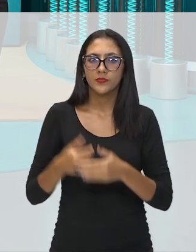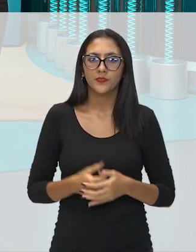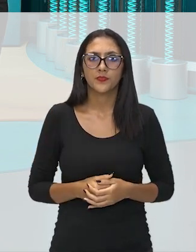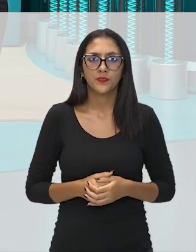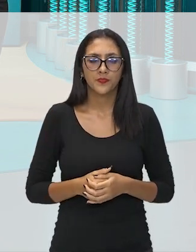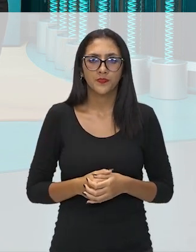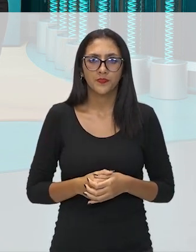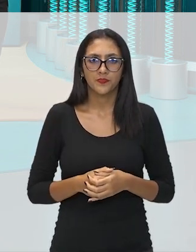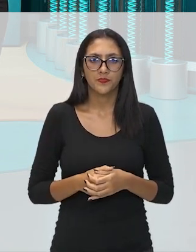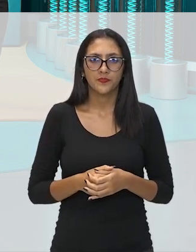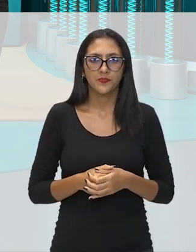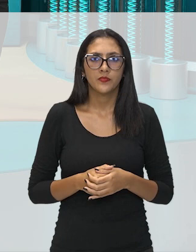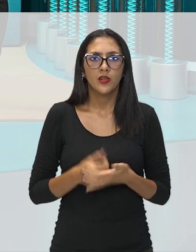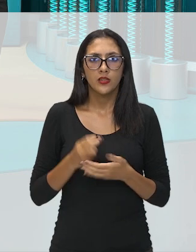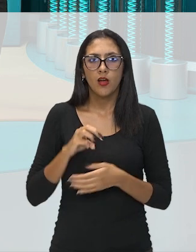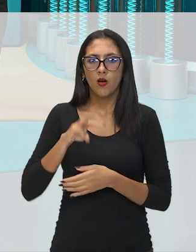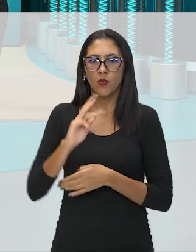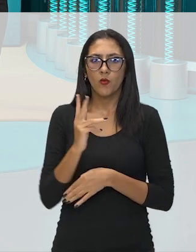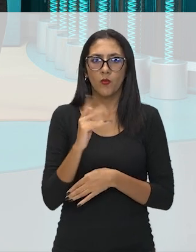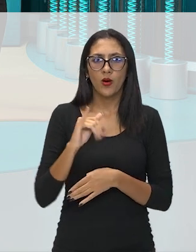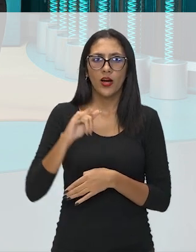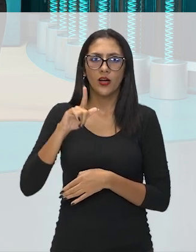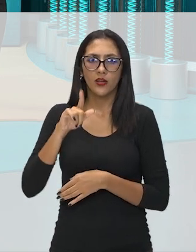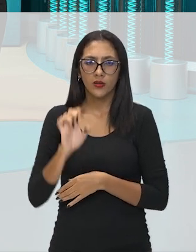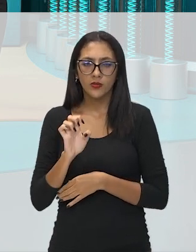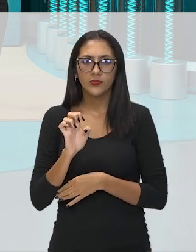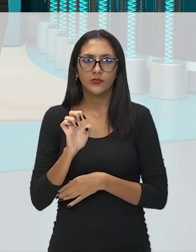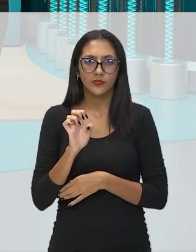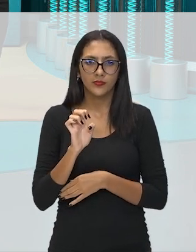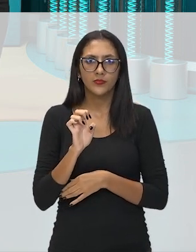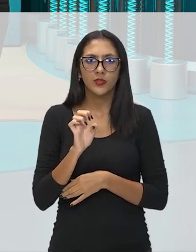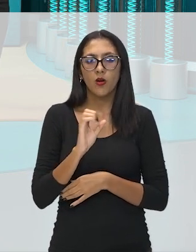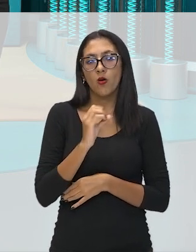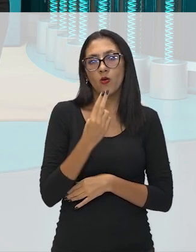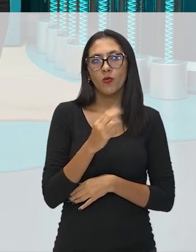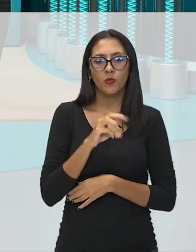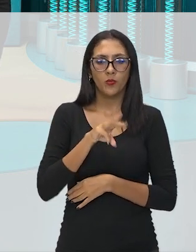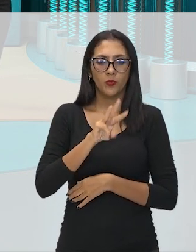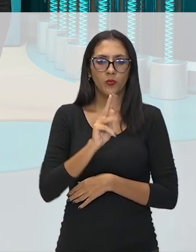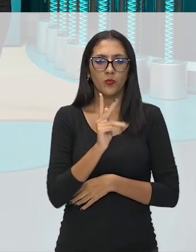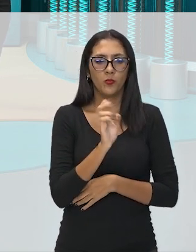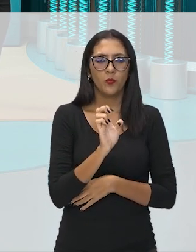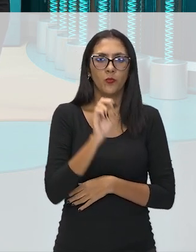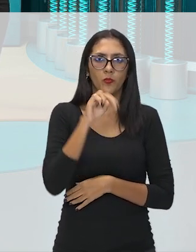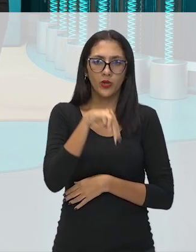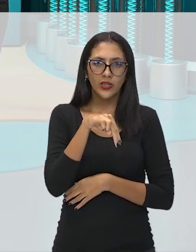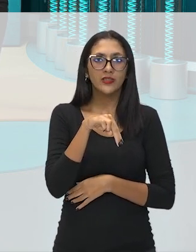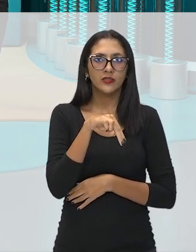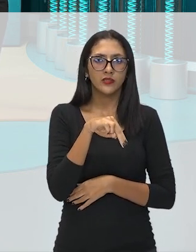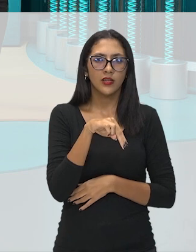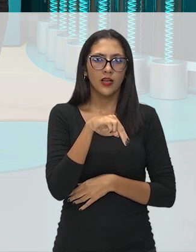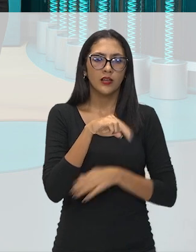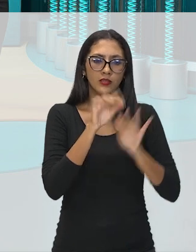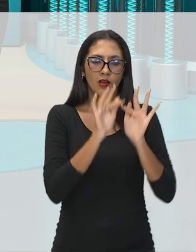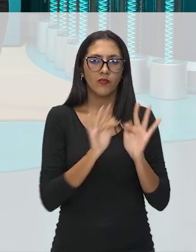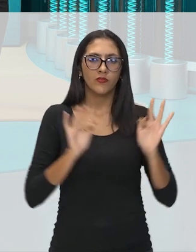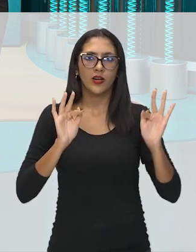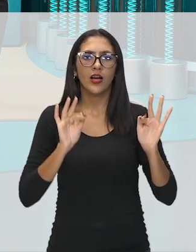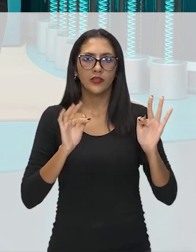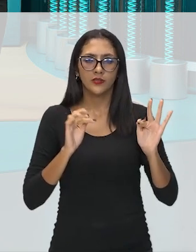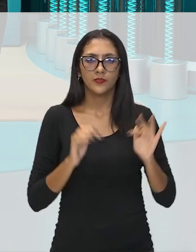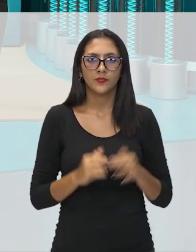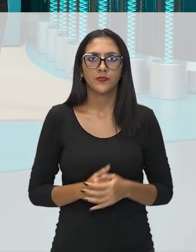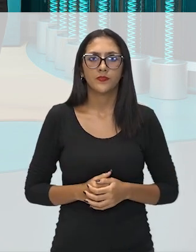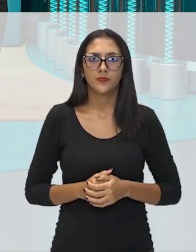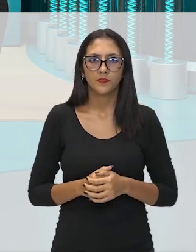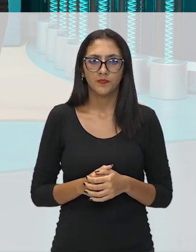minha frase, que é past continuous. E o when, ele marca ali na minha oração, que é simple past. Vejam